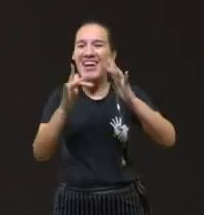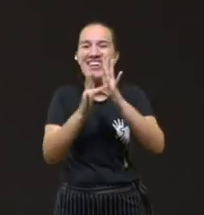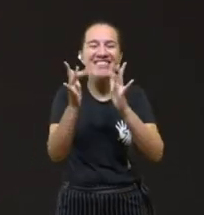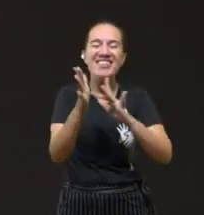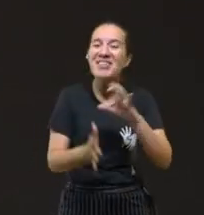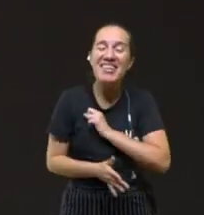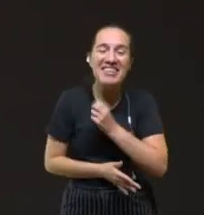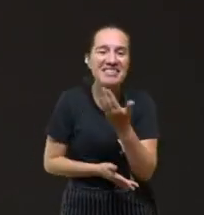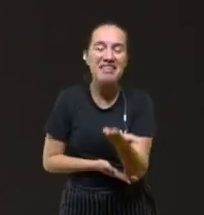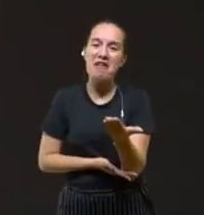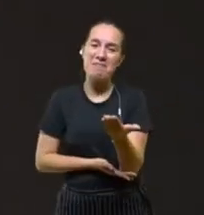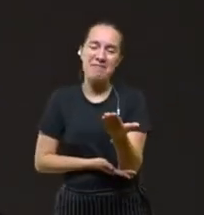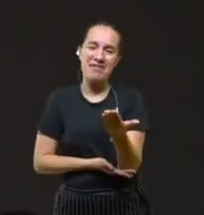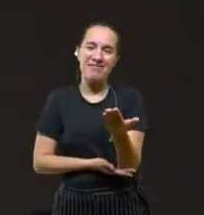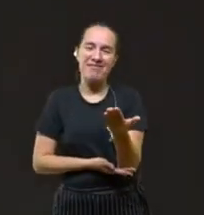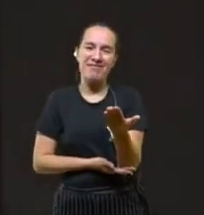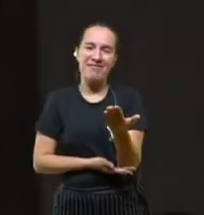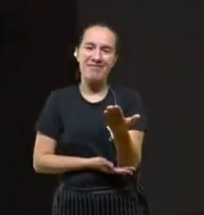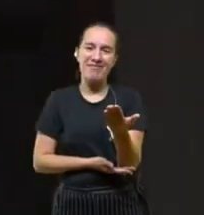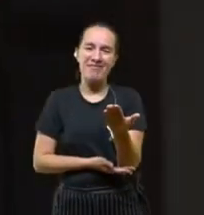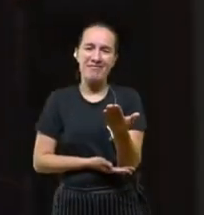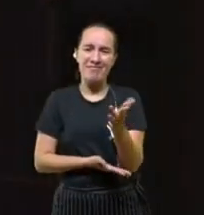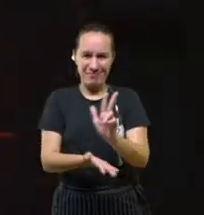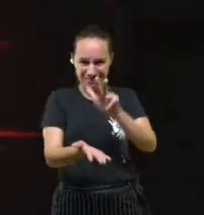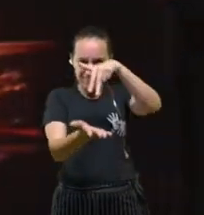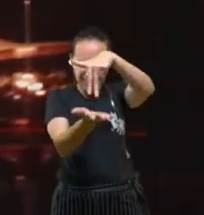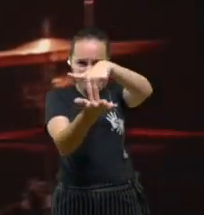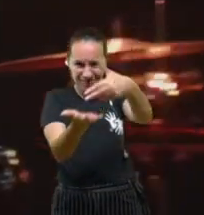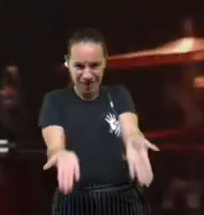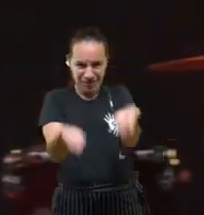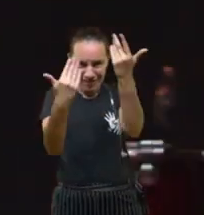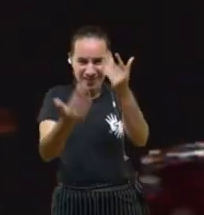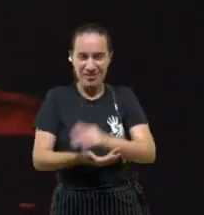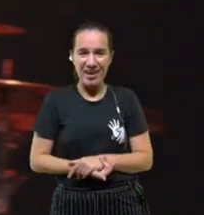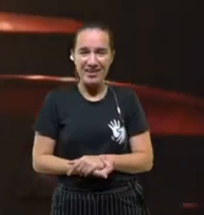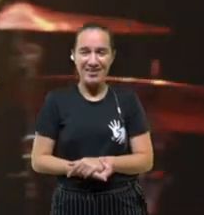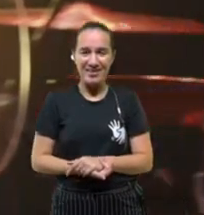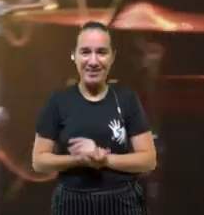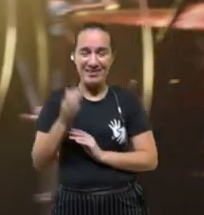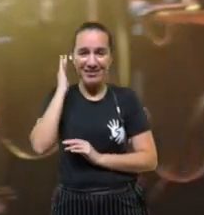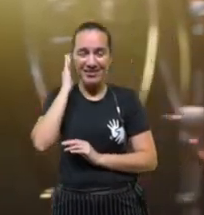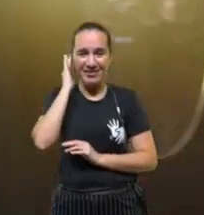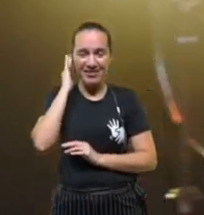nos ama. Podemos ficar em pé.